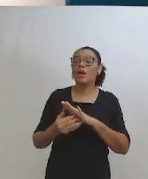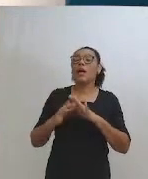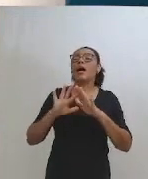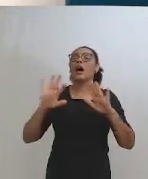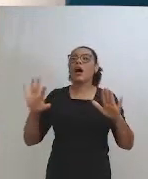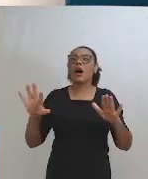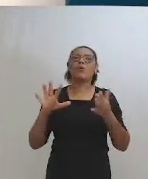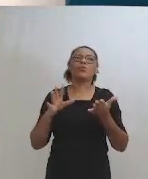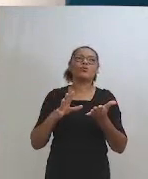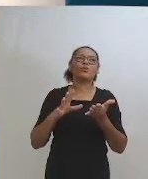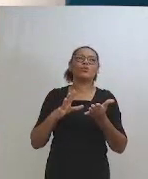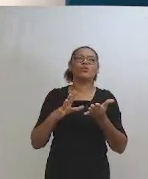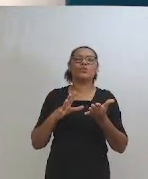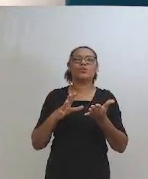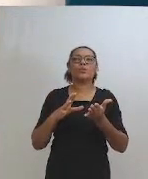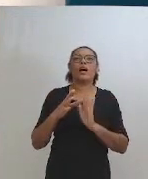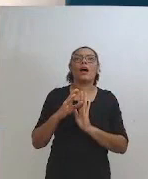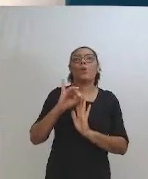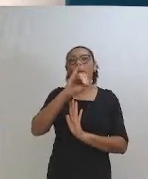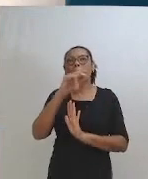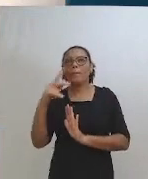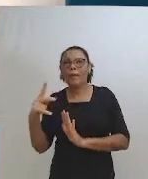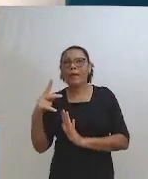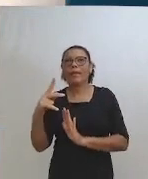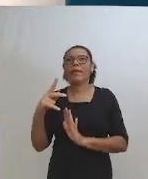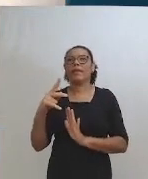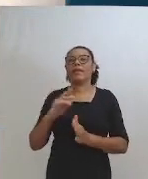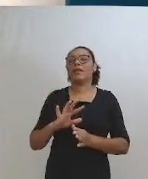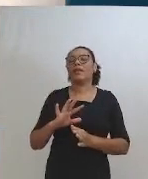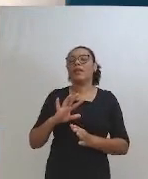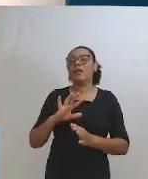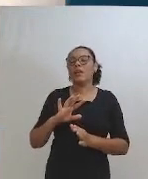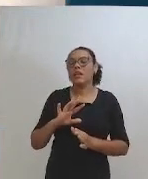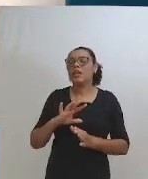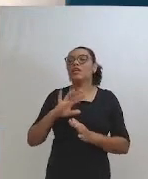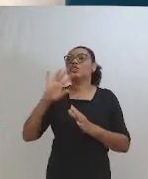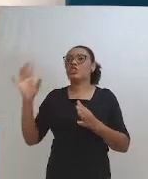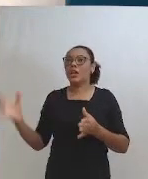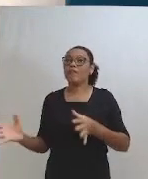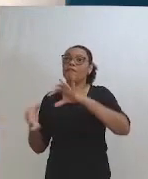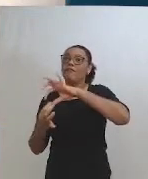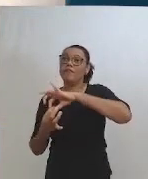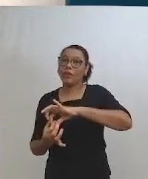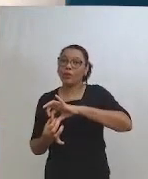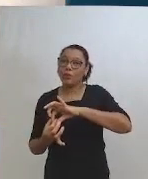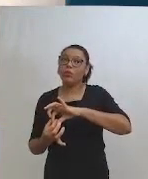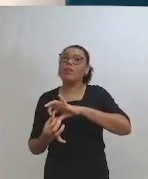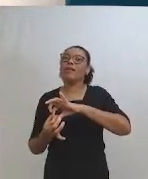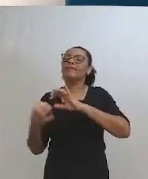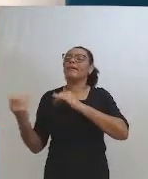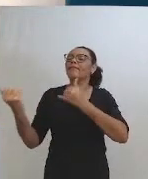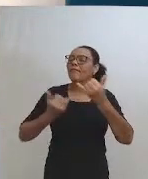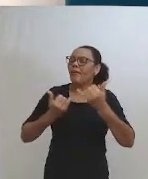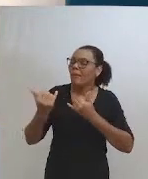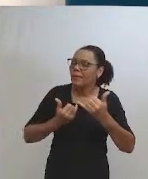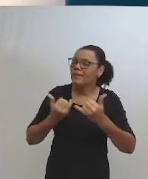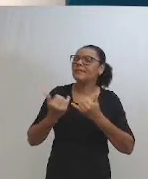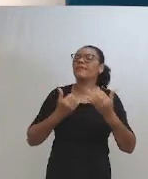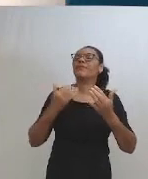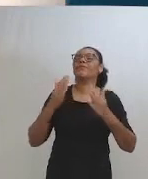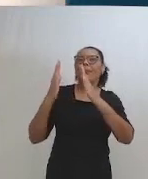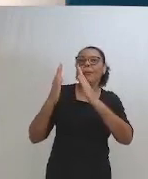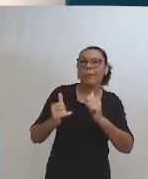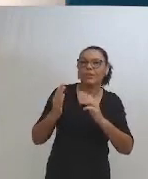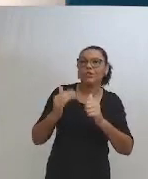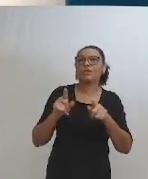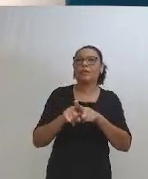IPs e device IPs. Nos termos e vinculando exatamente as informações que foram solicitadas e aprovadas, entendidas